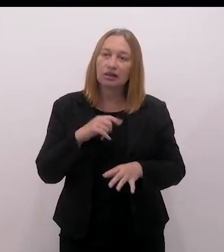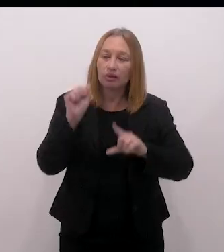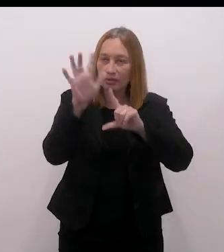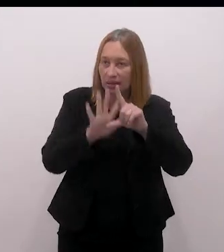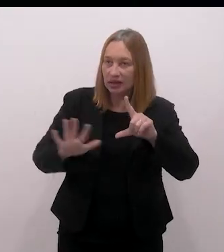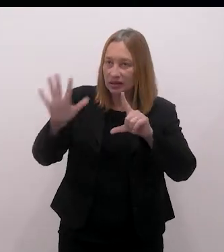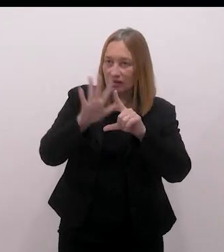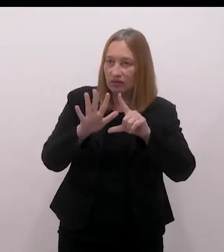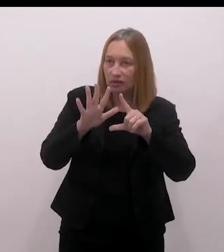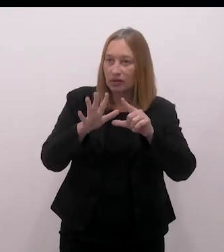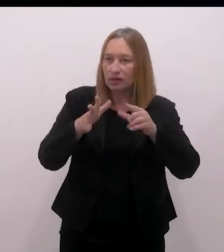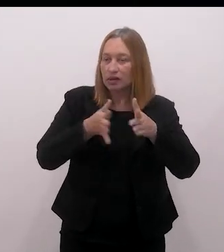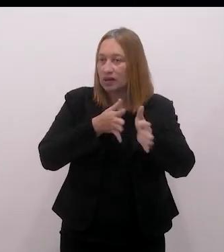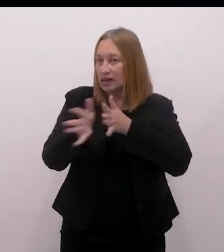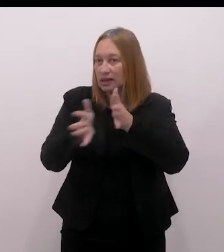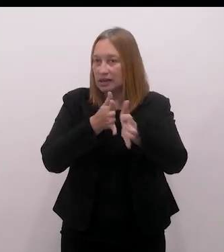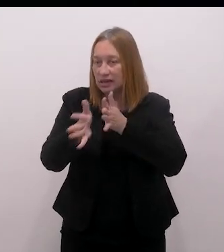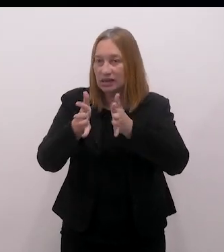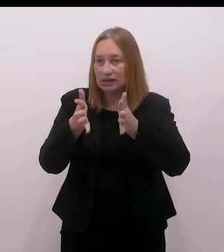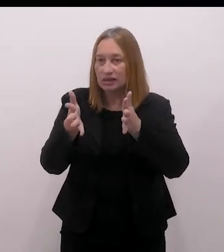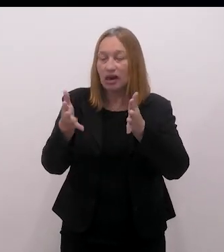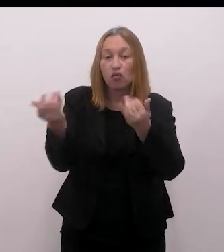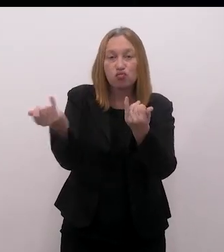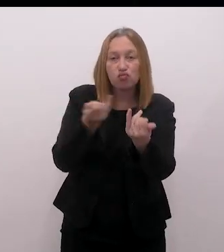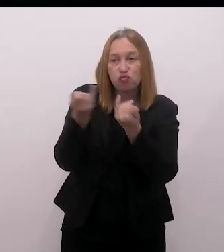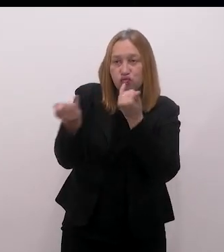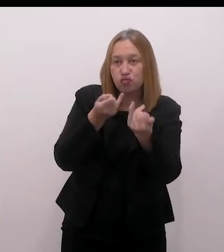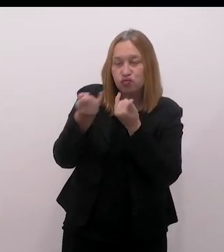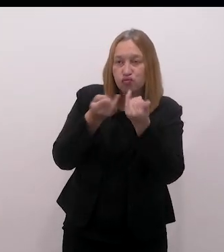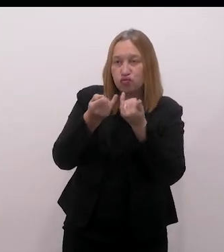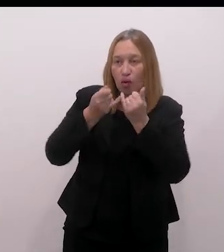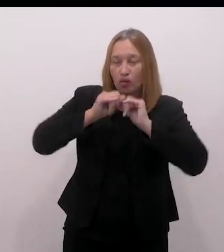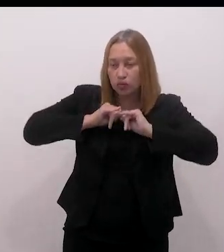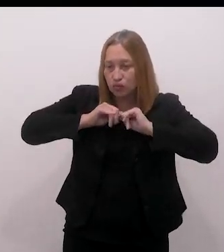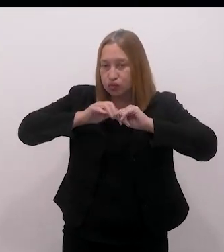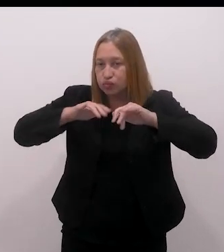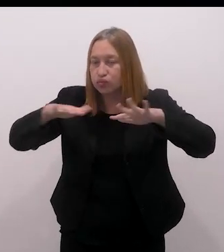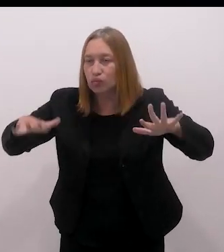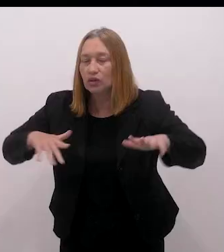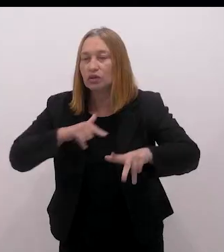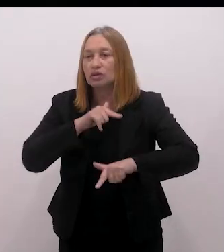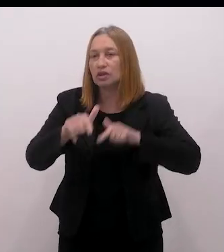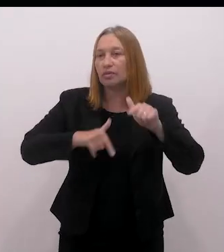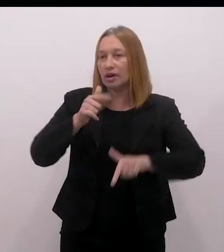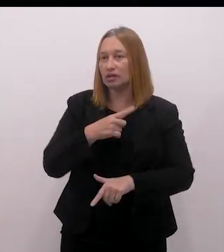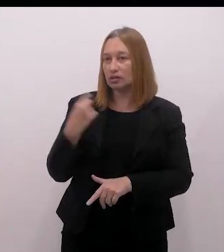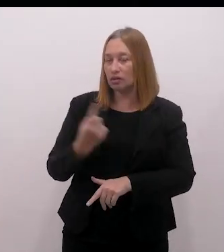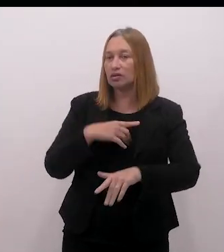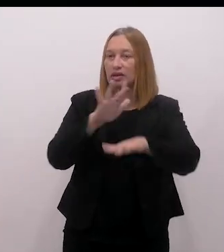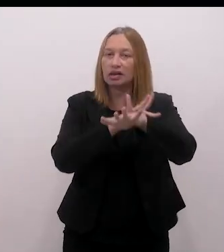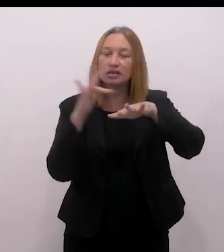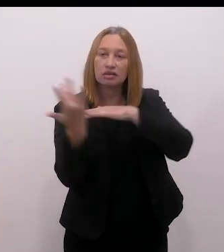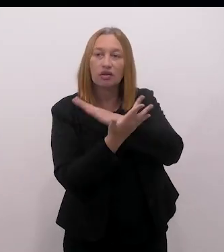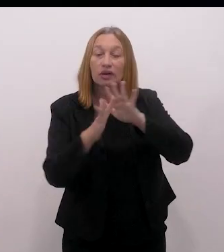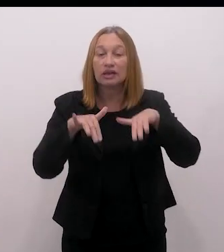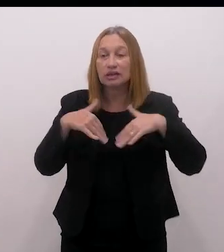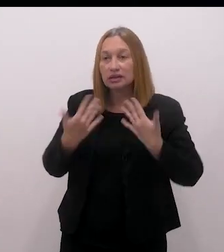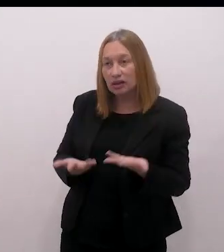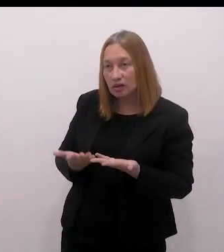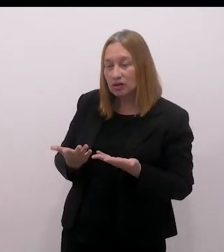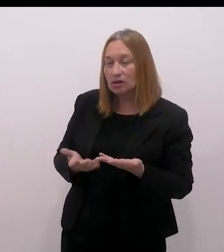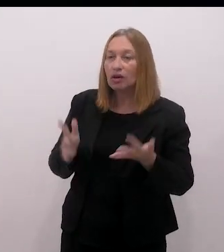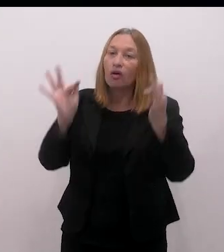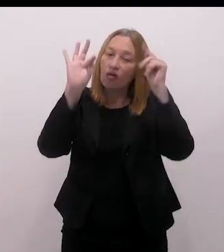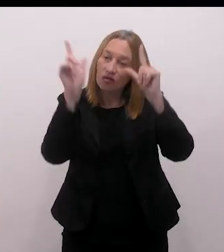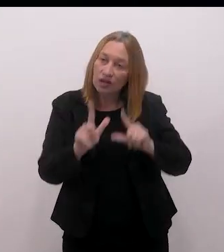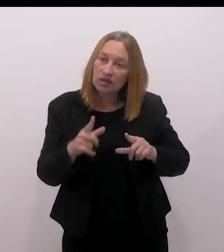ferramenta que democratizou o acesso à informação, né, e a divulgação dos nossos trabalhos, foi a rede social. Então,